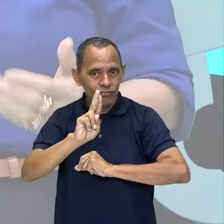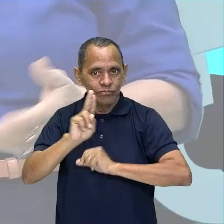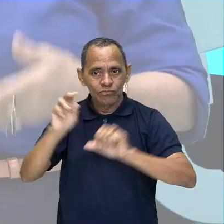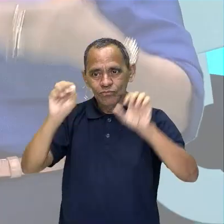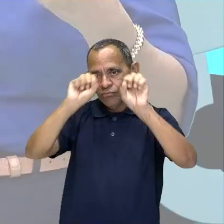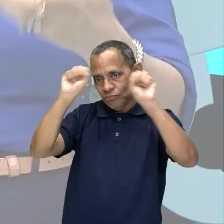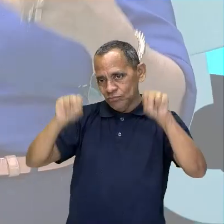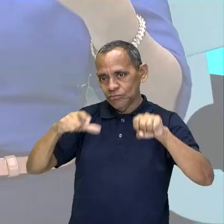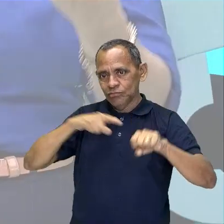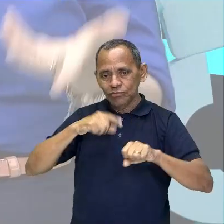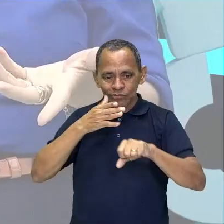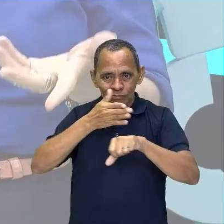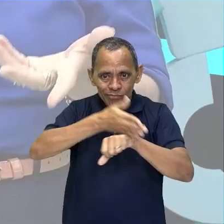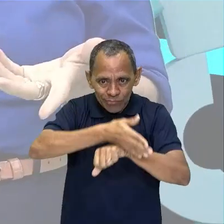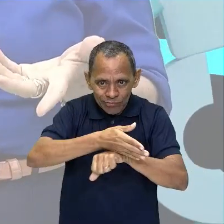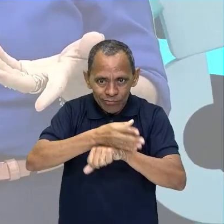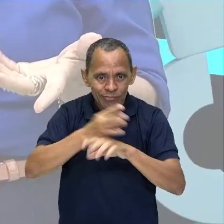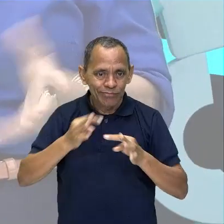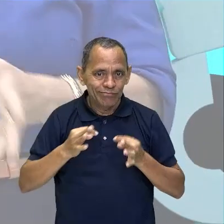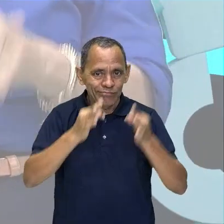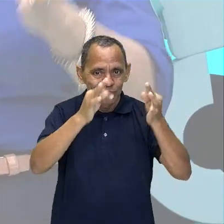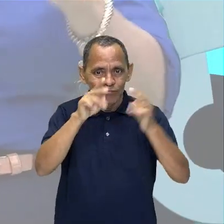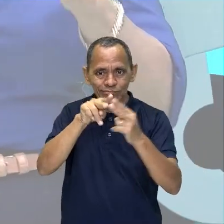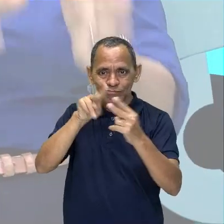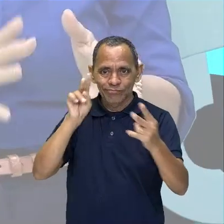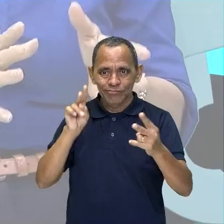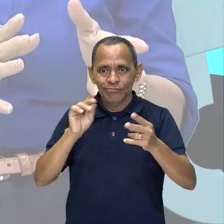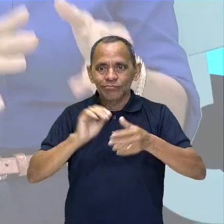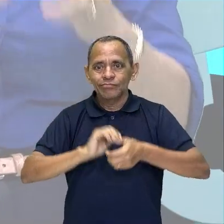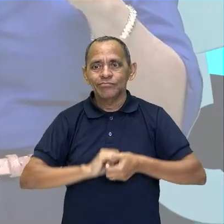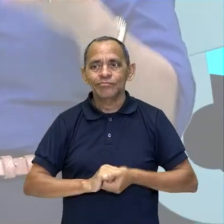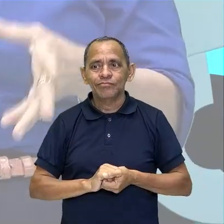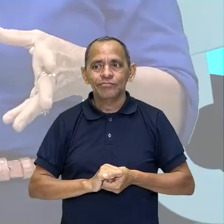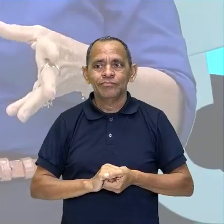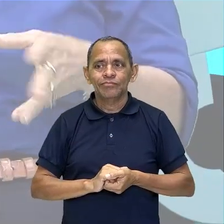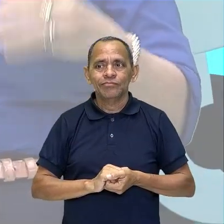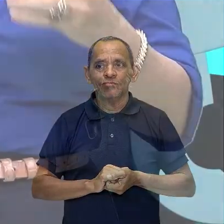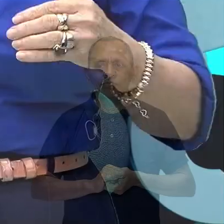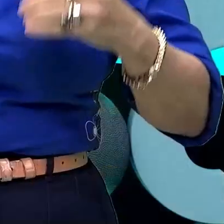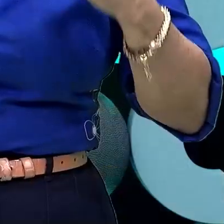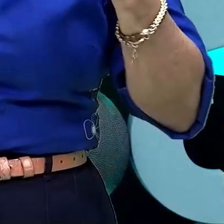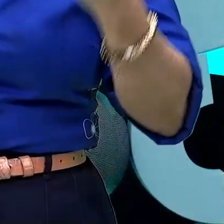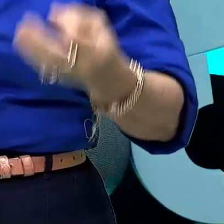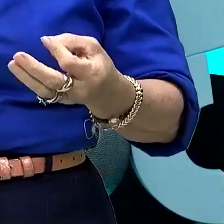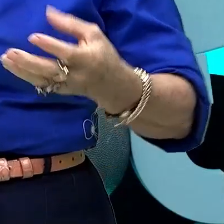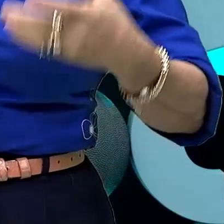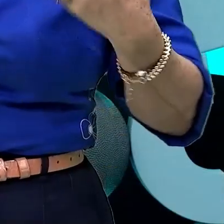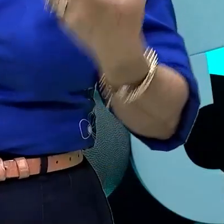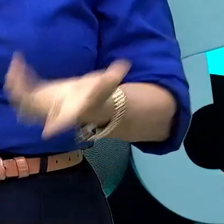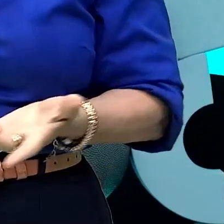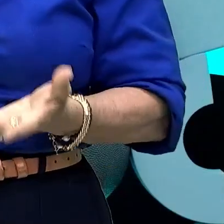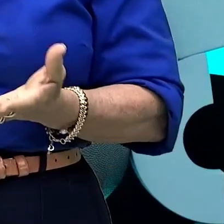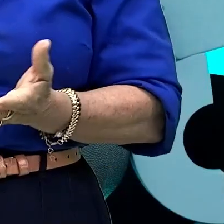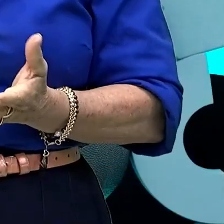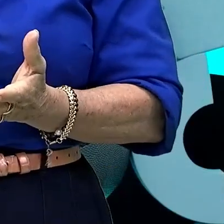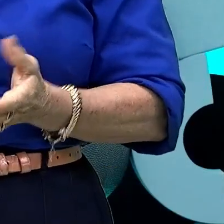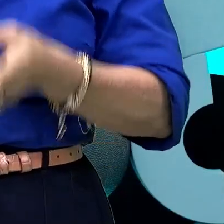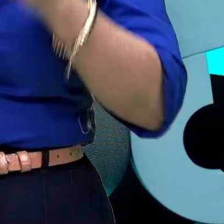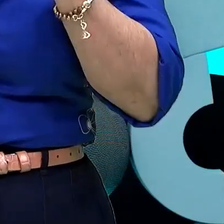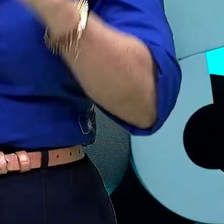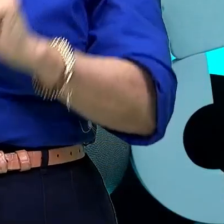acesso às tecnologias digitais e possam utilizá-las de forma eficaz,